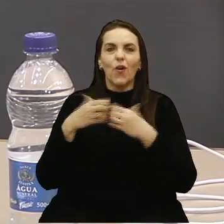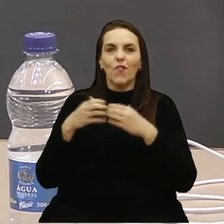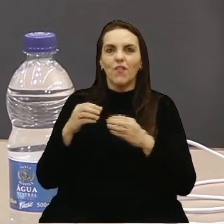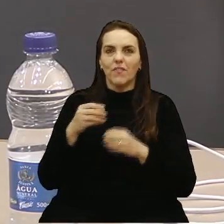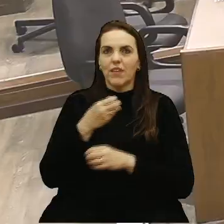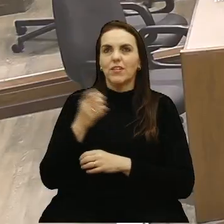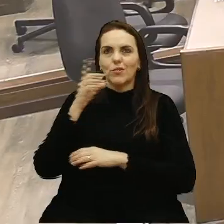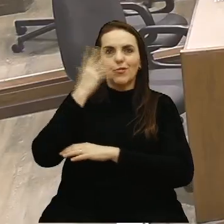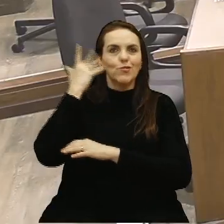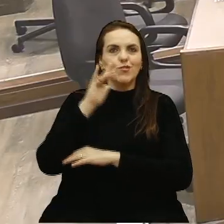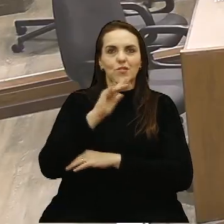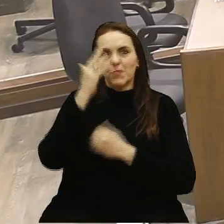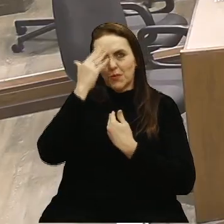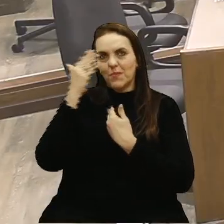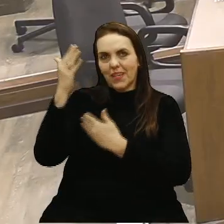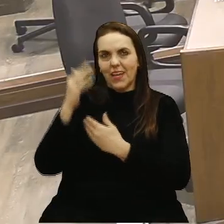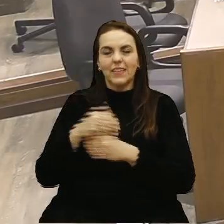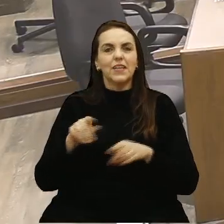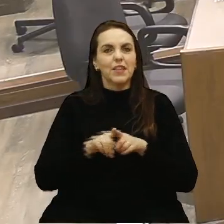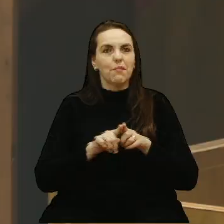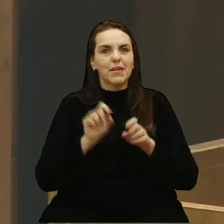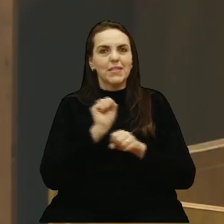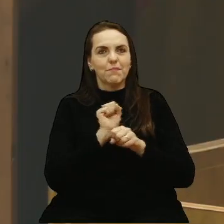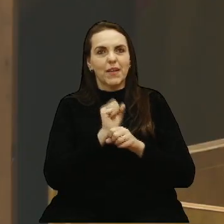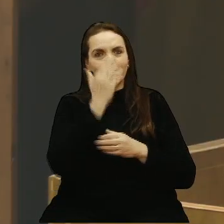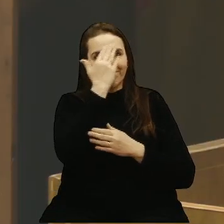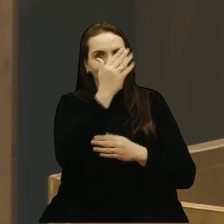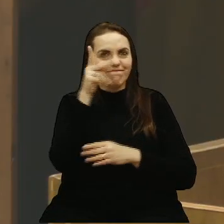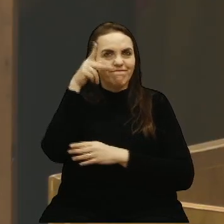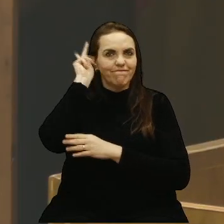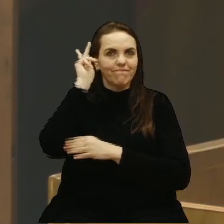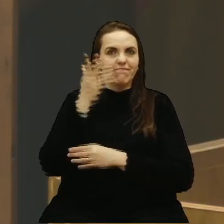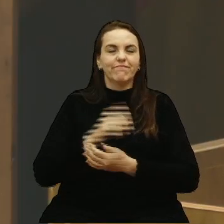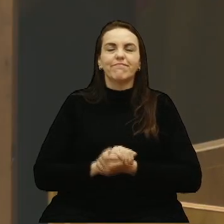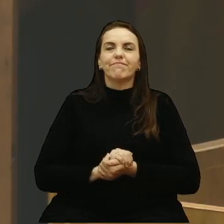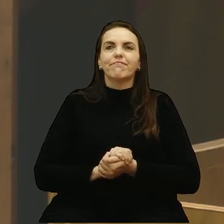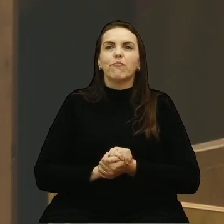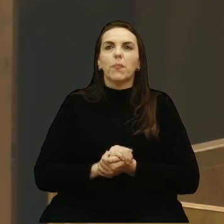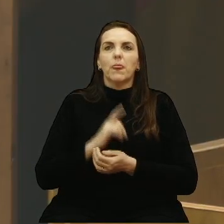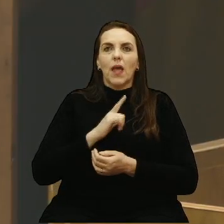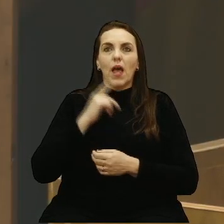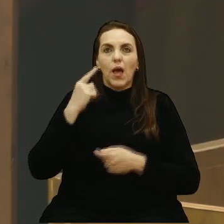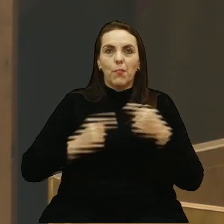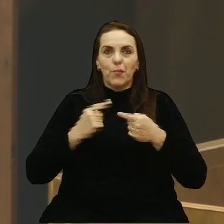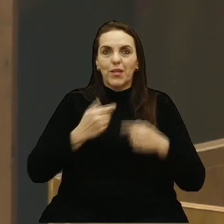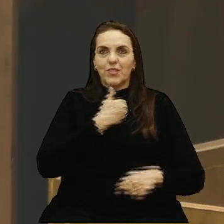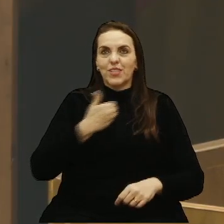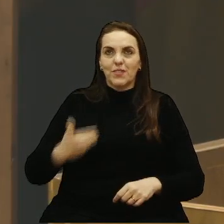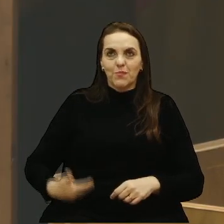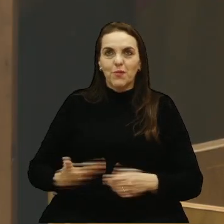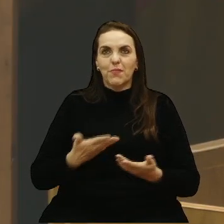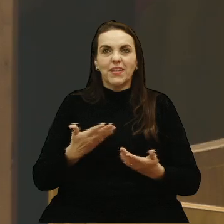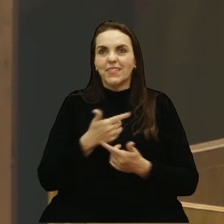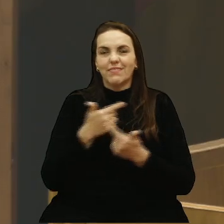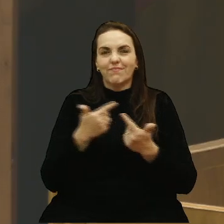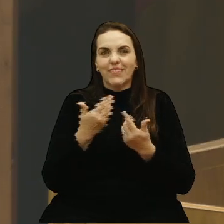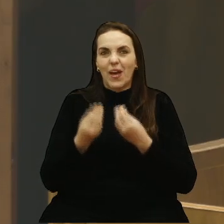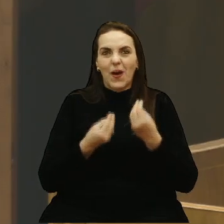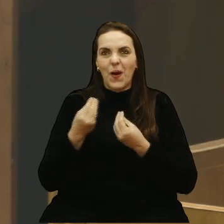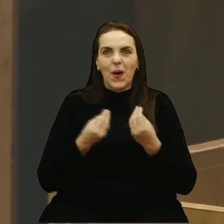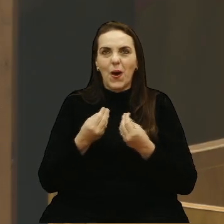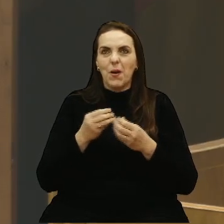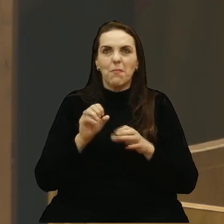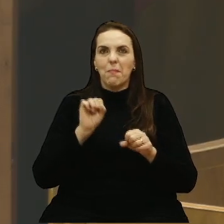Muito obrigado. Assim espero. Muito obrigado, vereador Iago. Quando a gente fala sobre políticas públicas, né, não tem como a gente